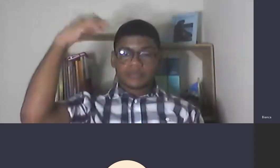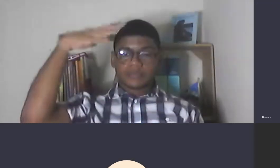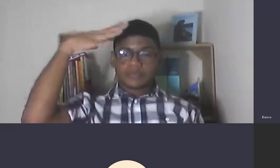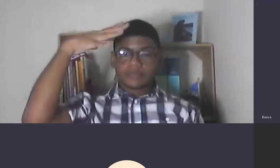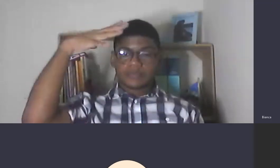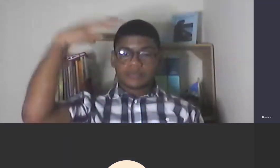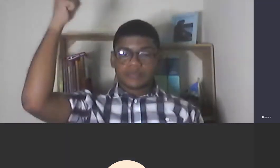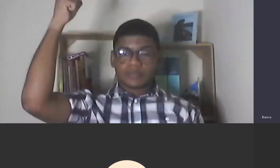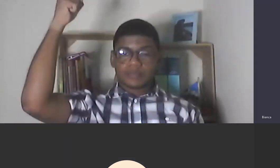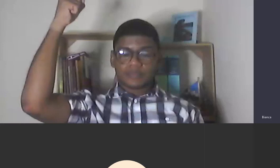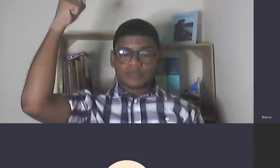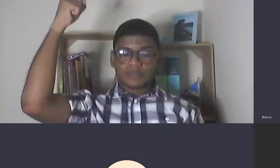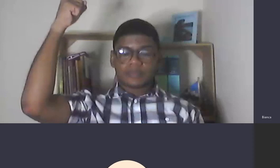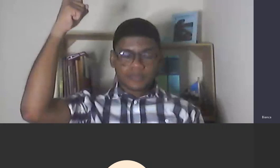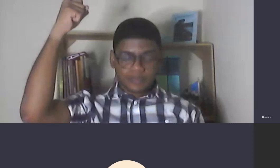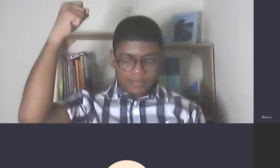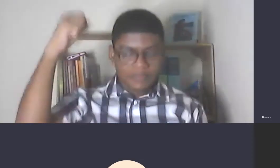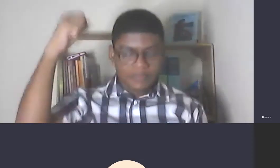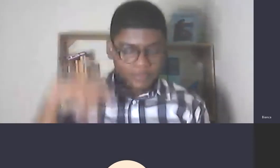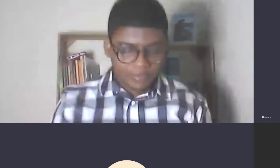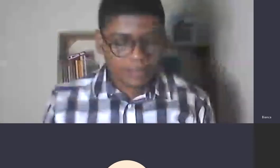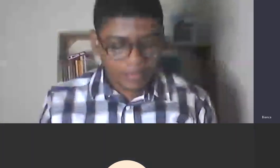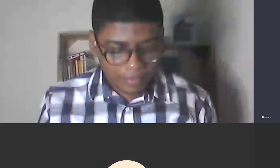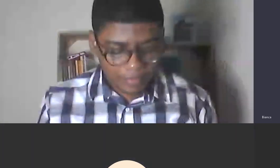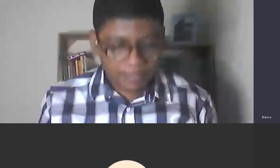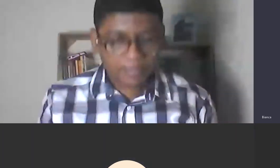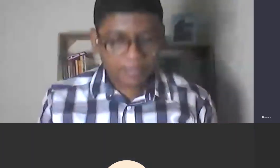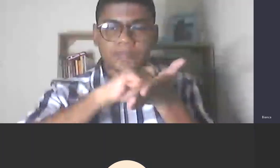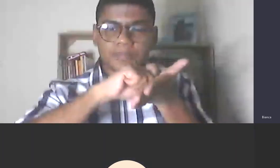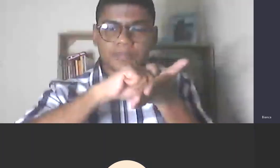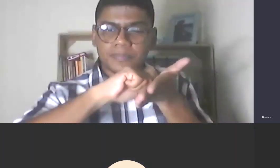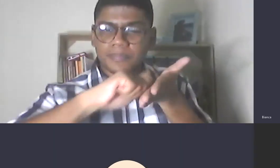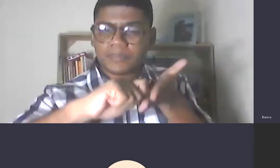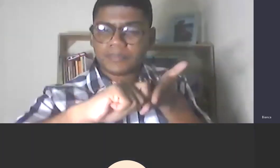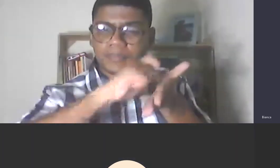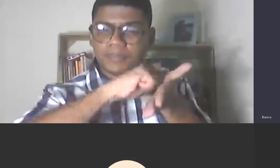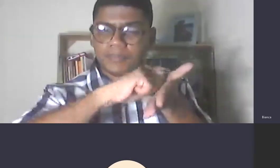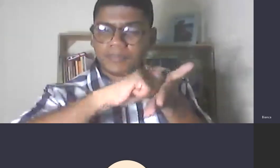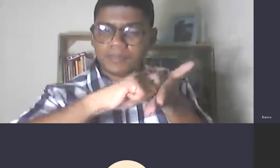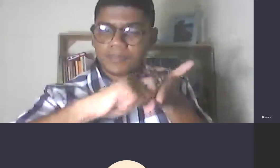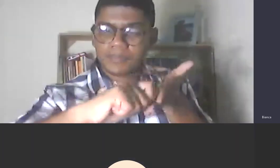Aprender. Apagar. Apagar. Apagar.